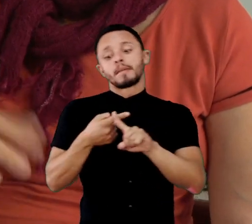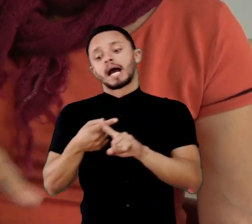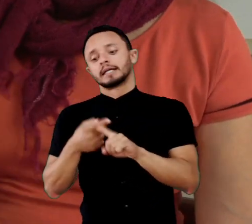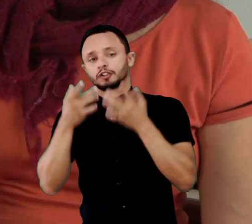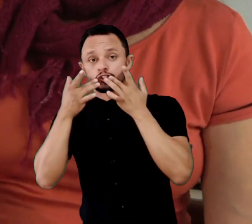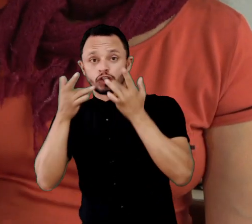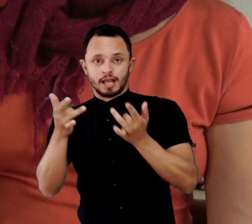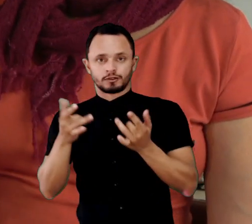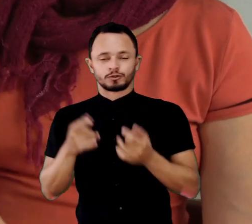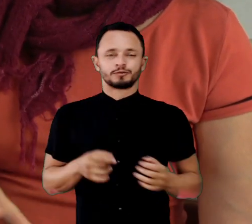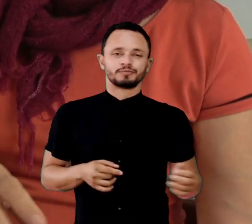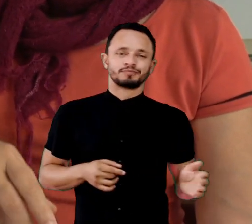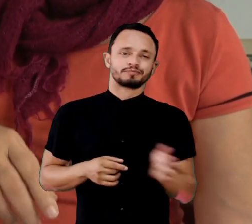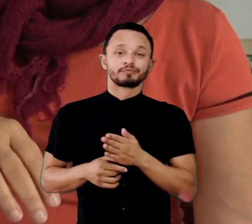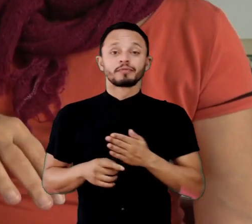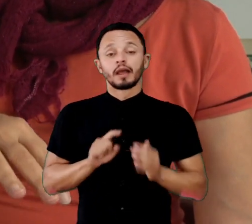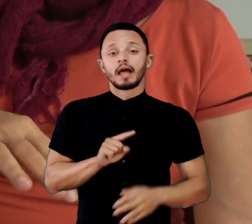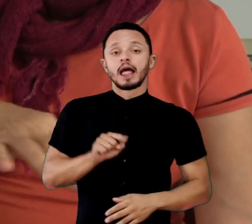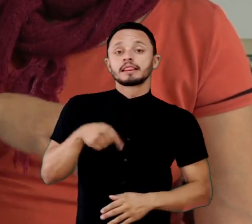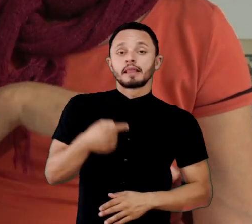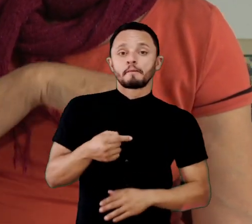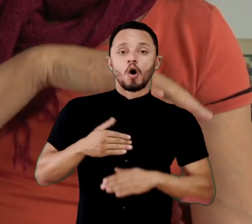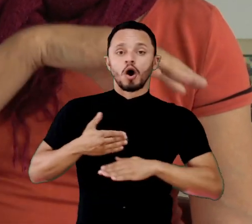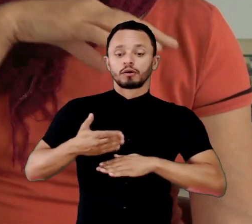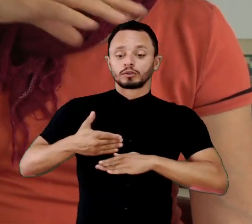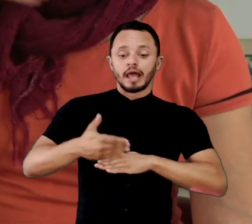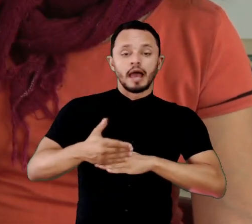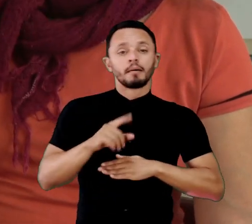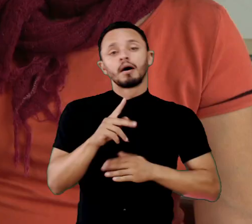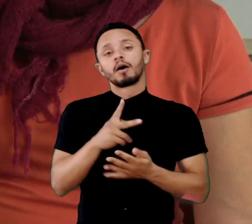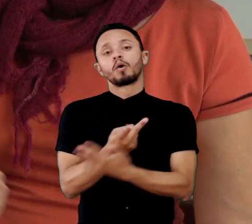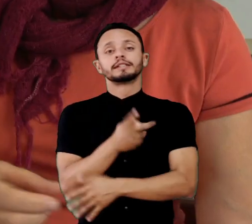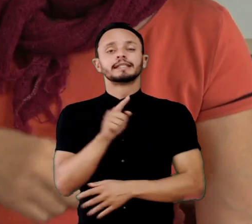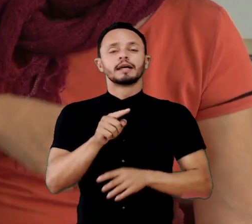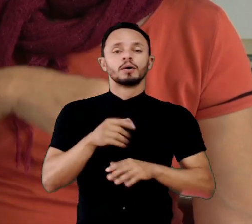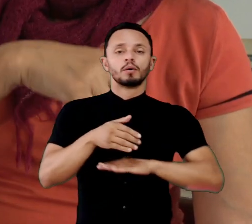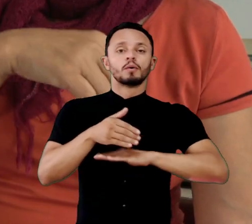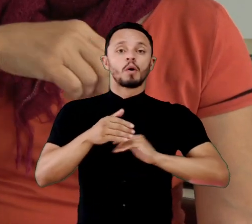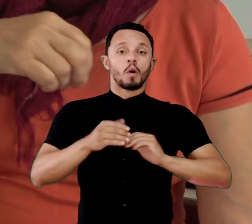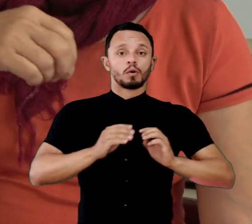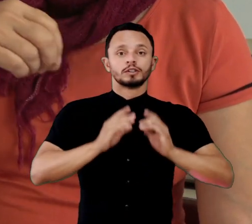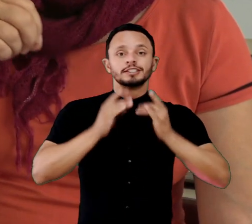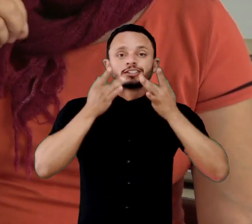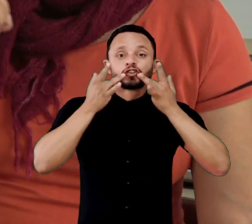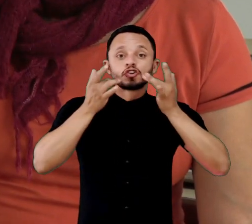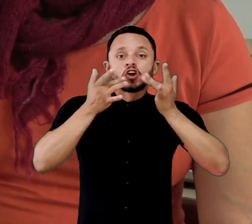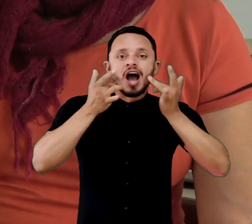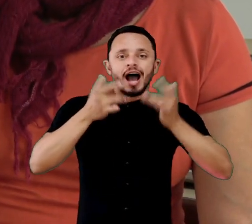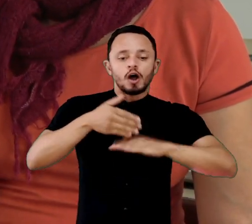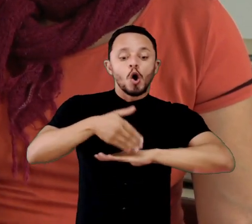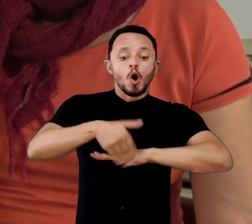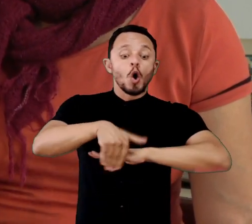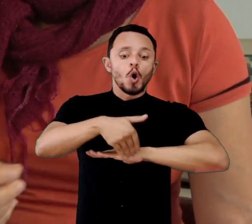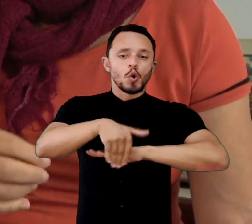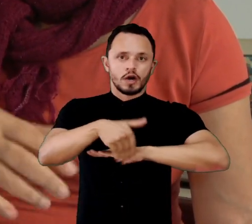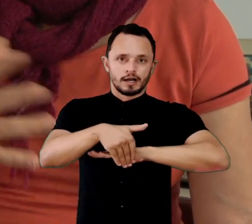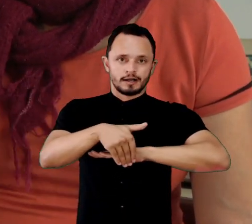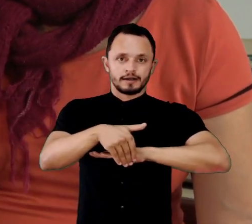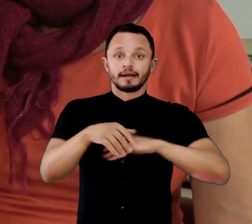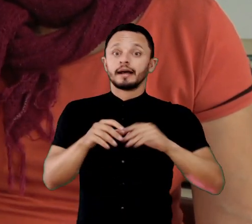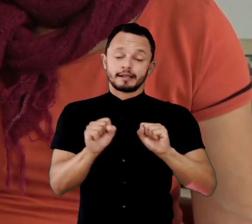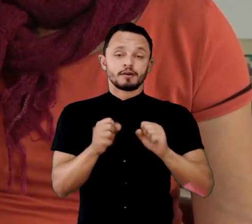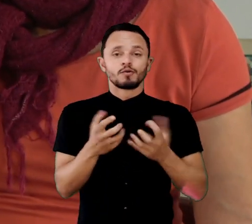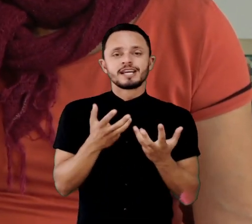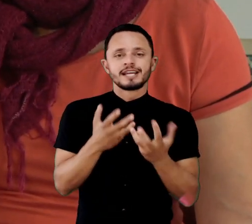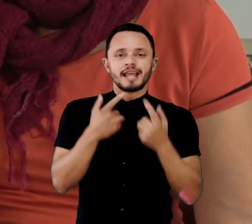palco e rua, né? Porque, enfim, a gente queria fazer espetáculos que contemplassem